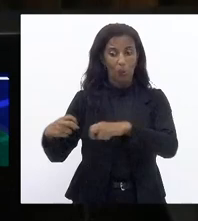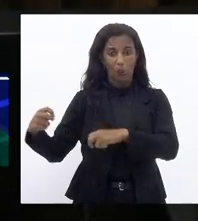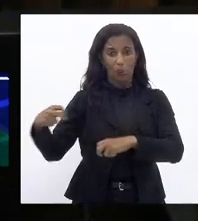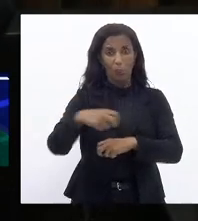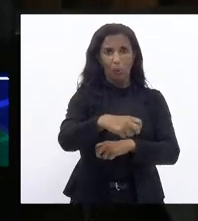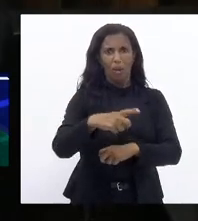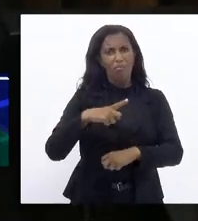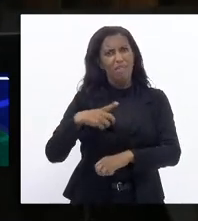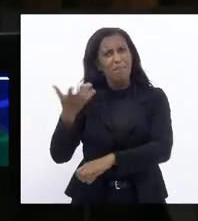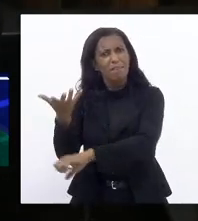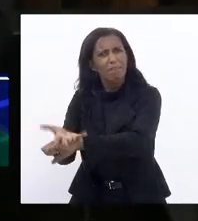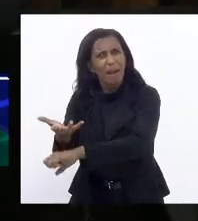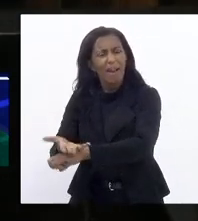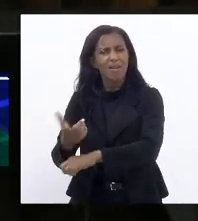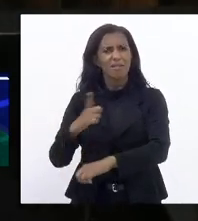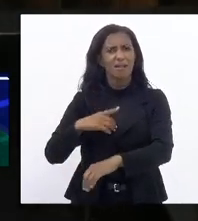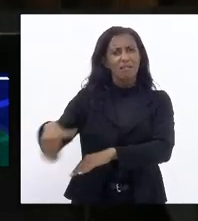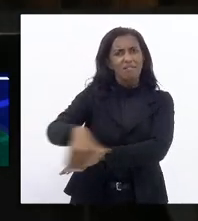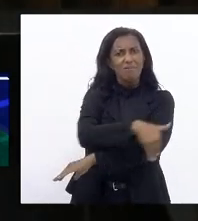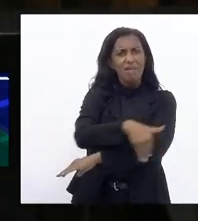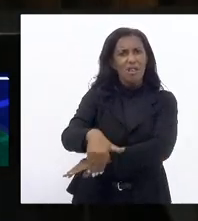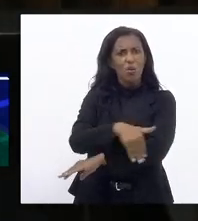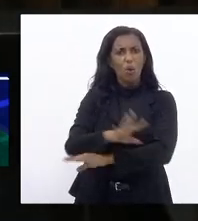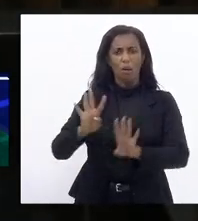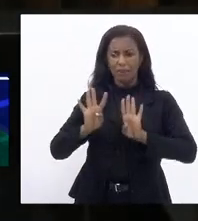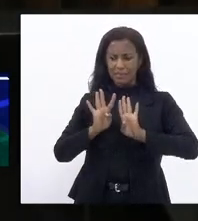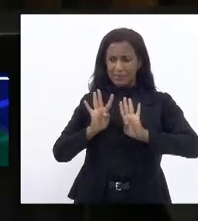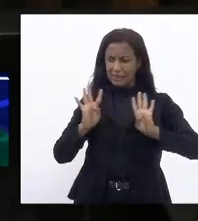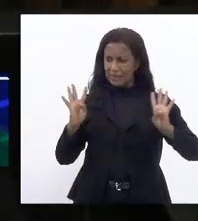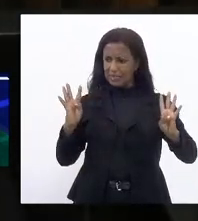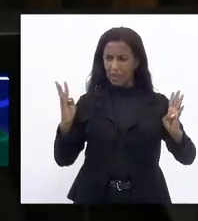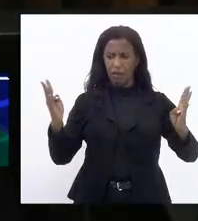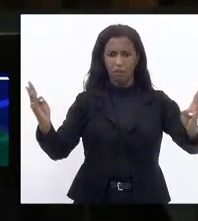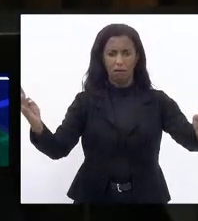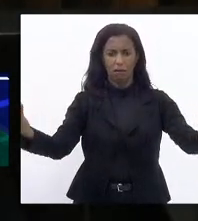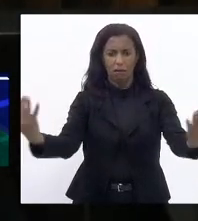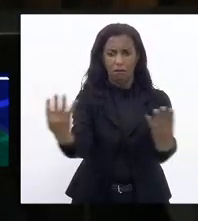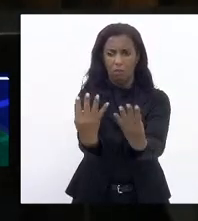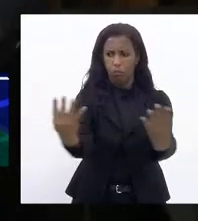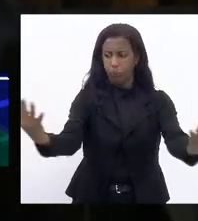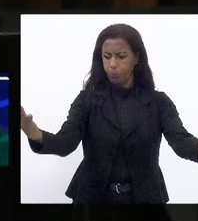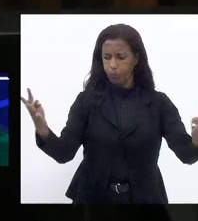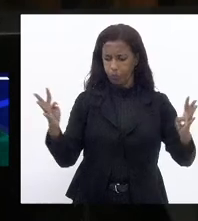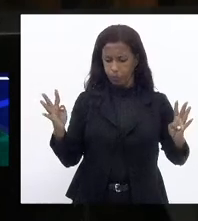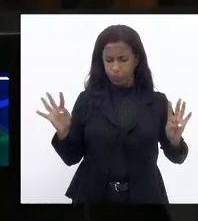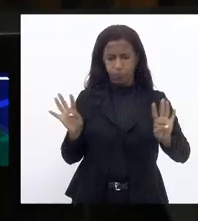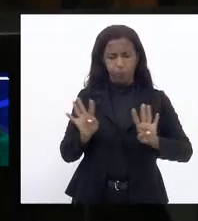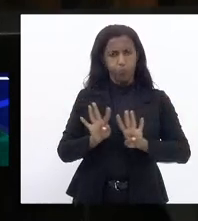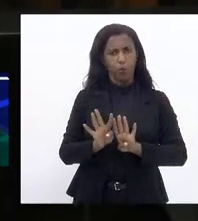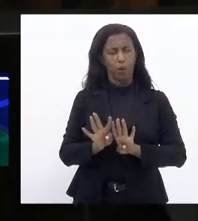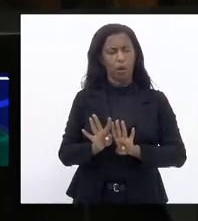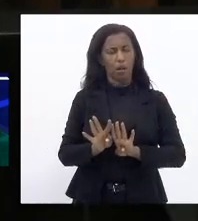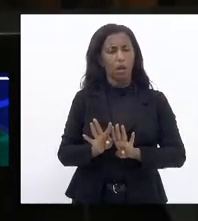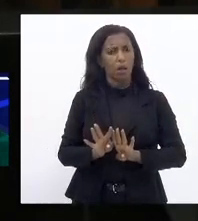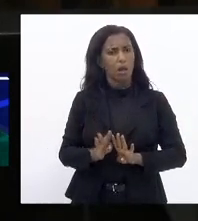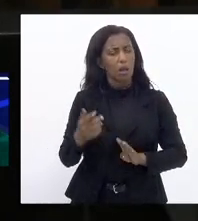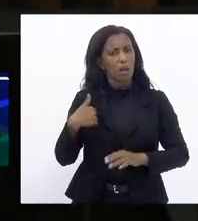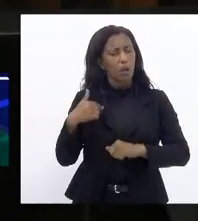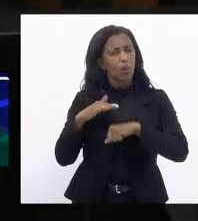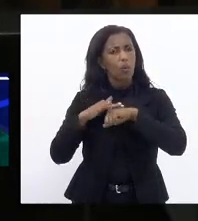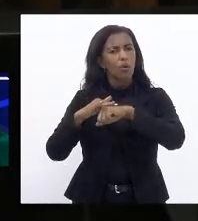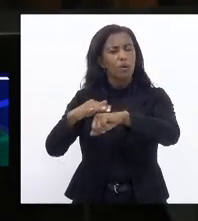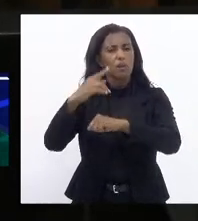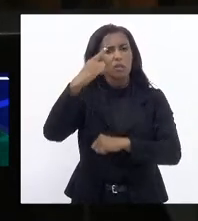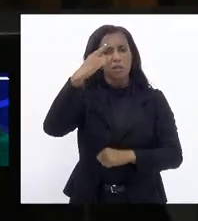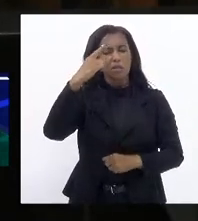tem praças, enfim, puseram uma cerca e cercaram todo o condomínio. Então, eu quero aqui, eu conversei na semana passada,